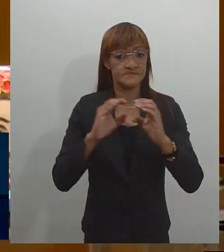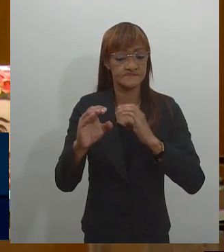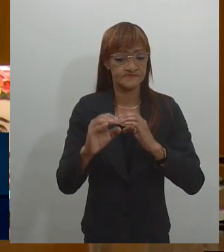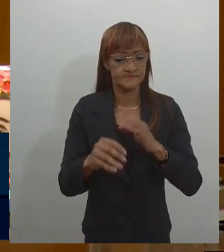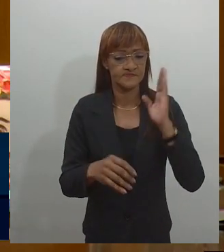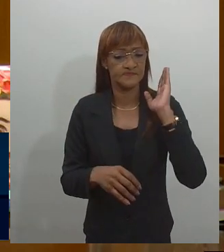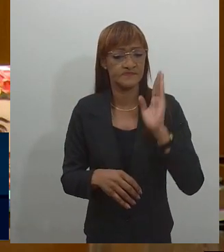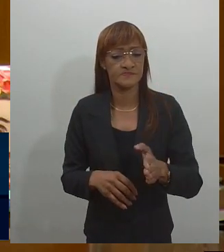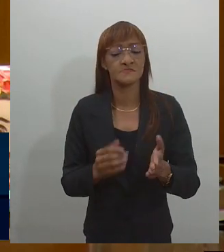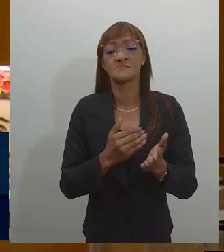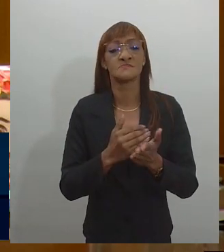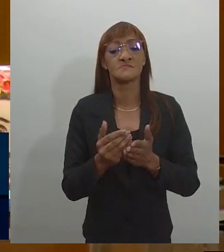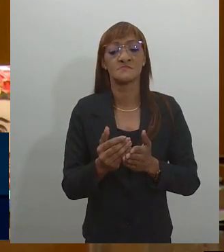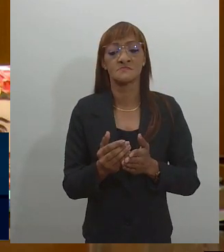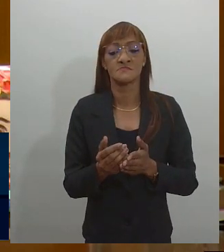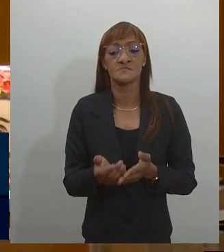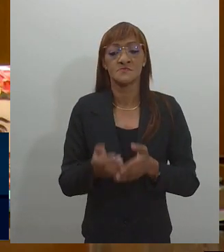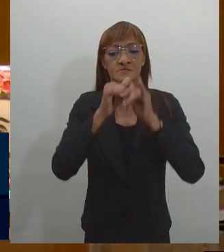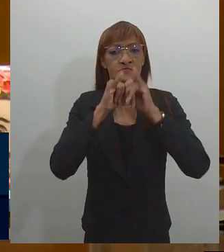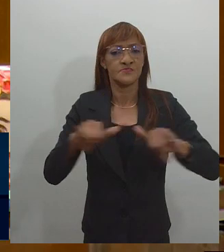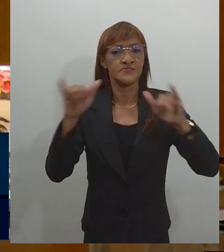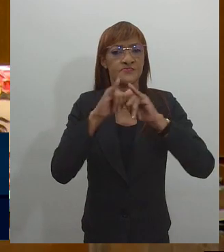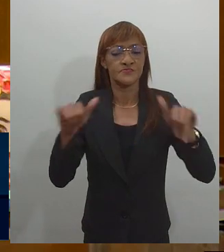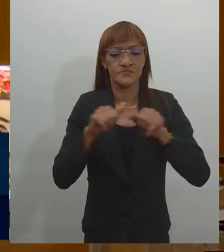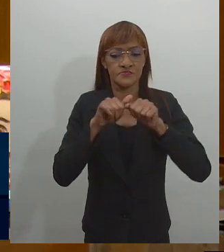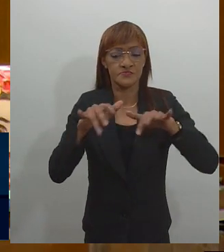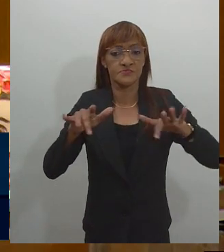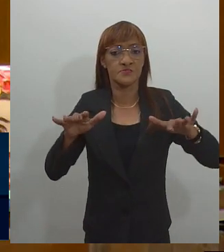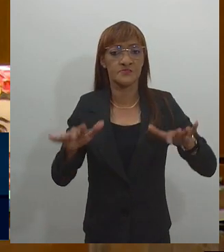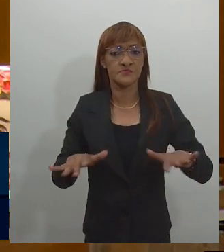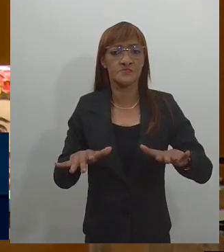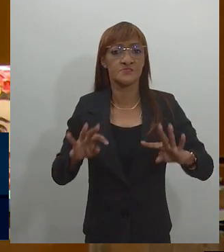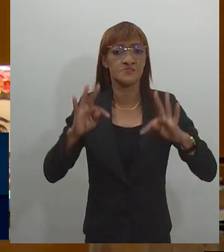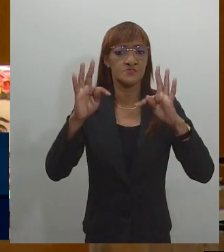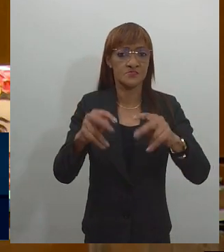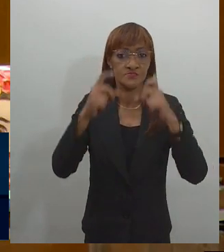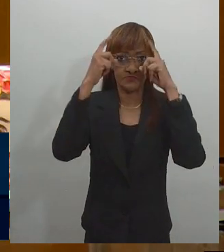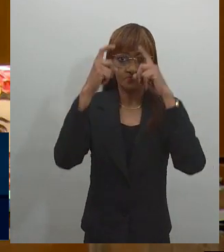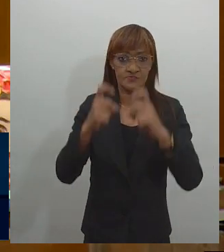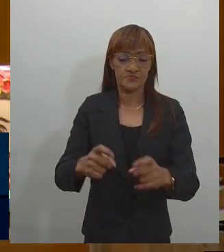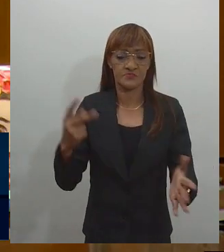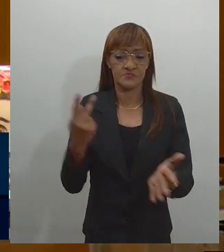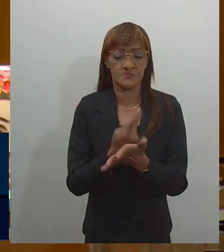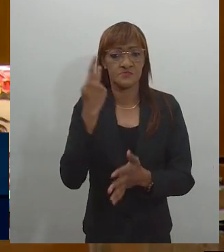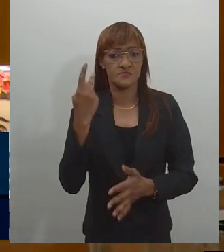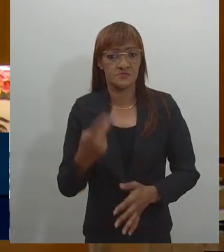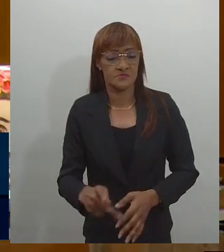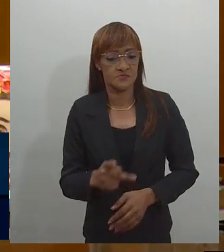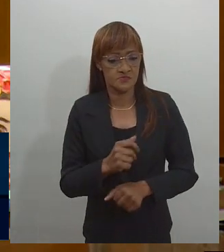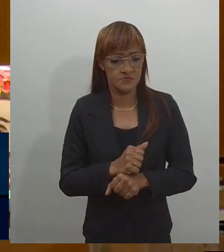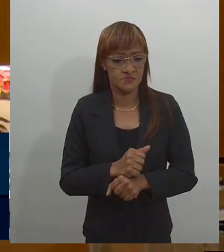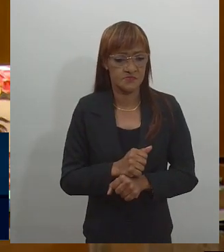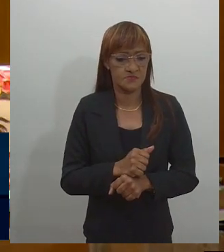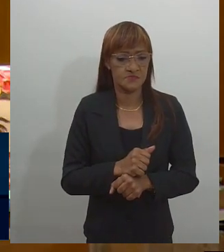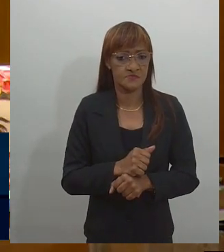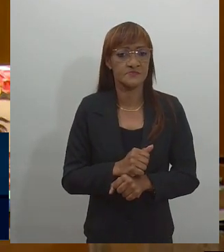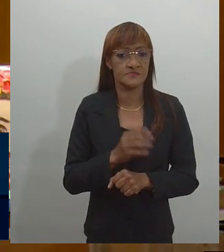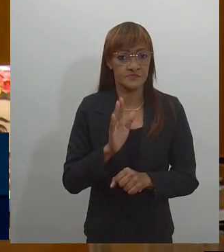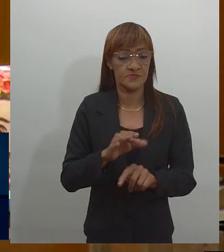repercussão de casos de violência política LGBTfóbica, compartilhar experiência de gestão